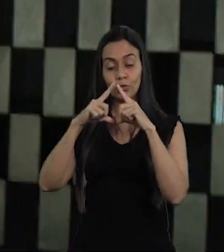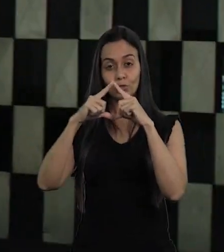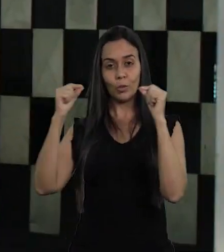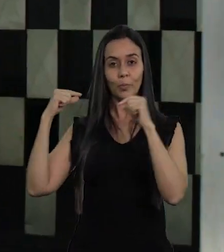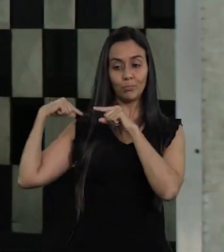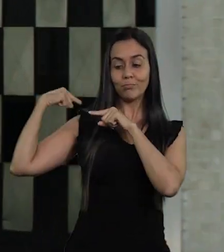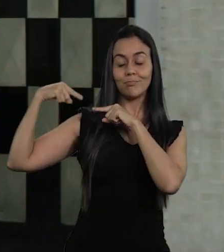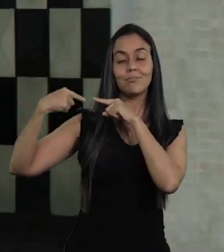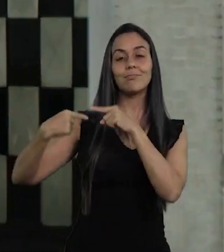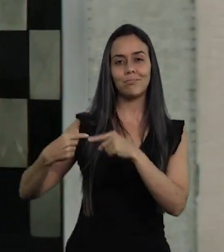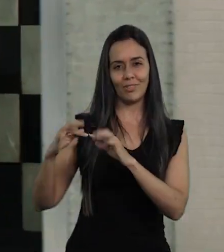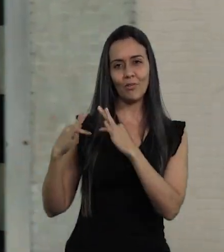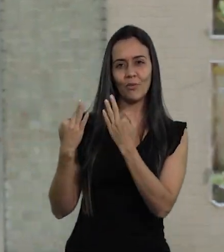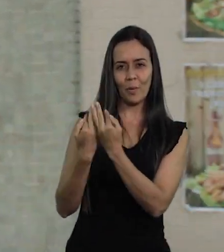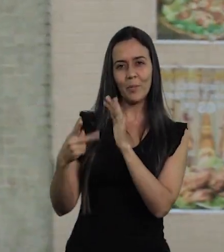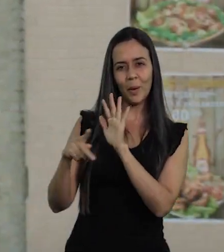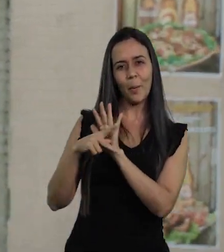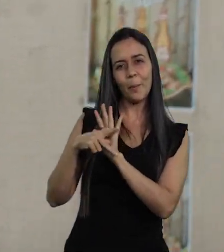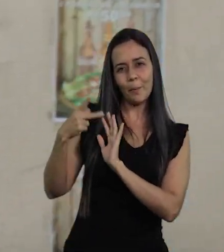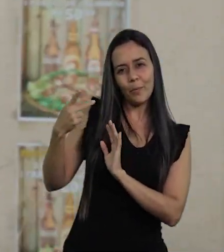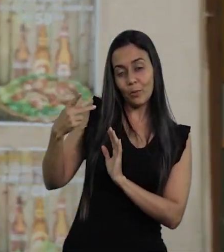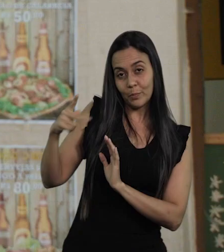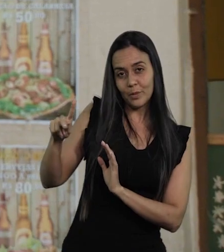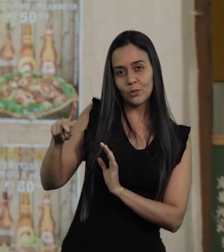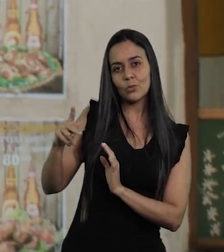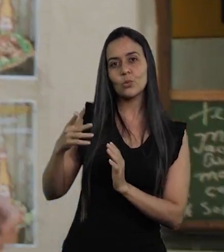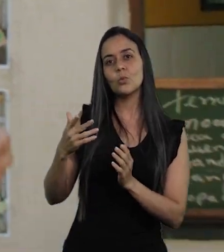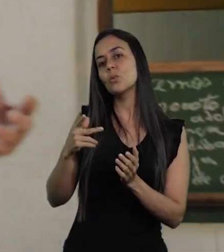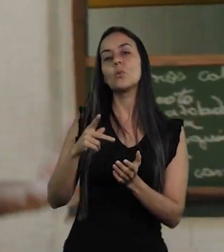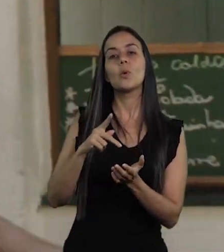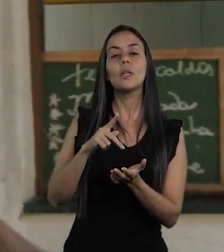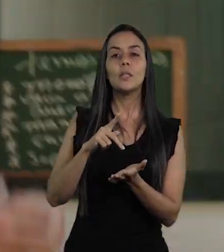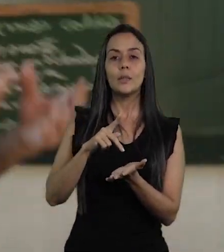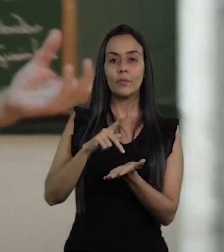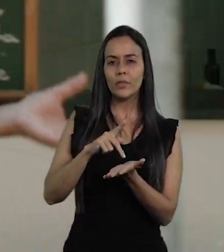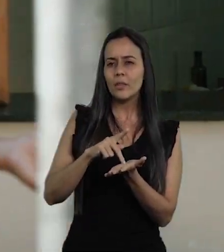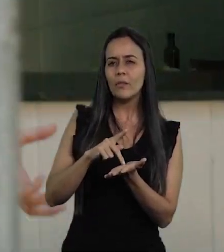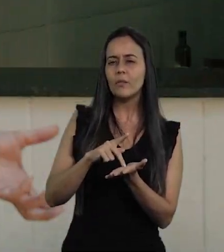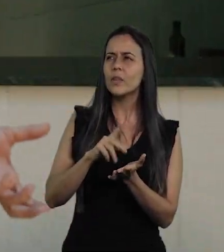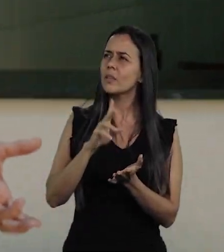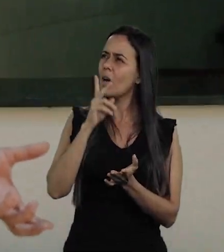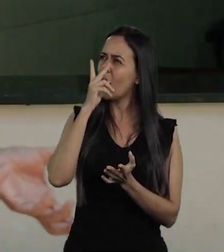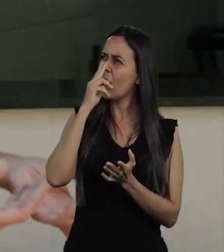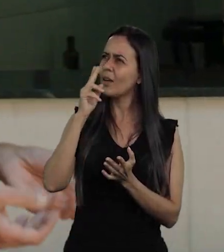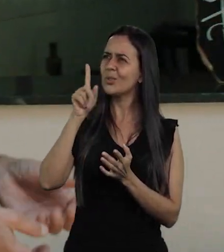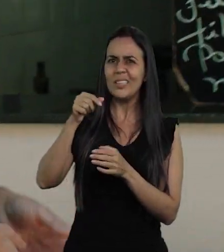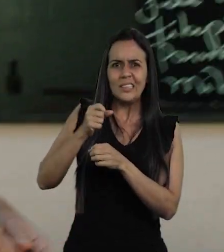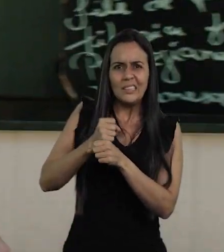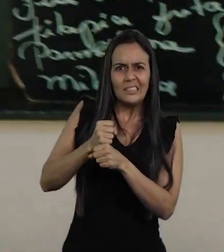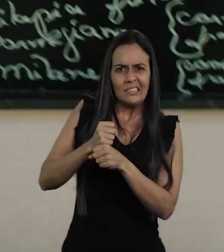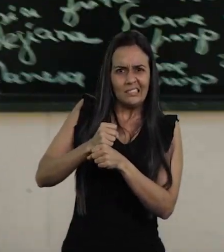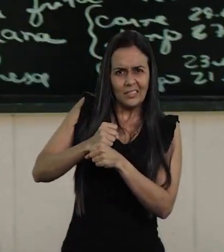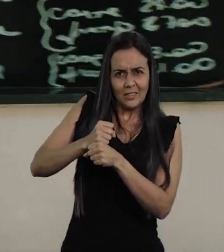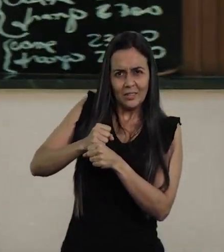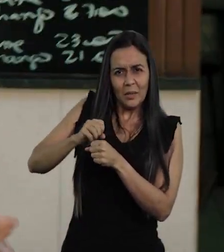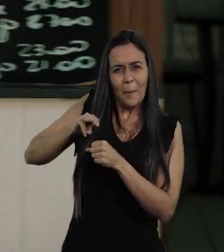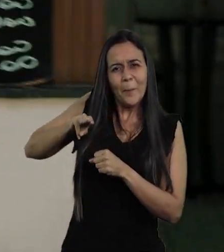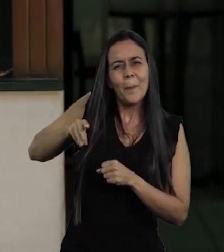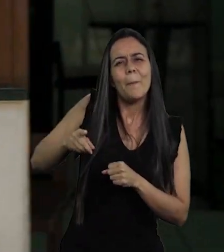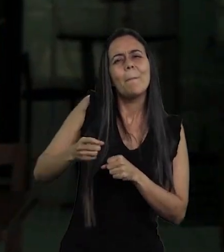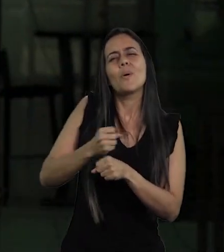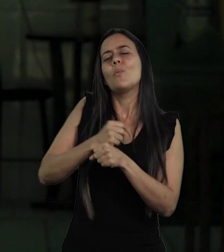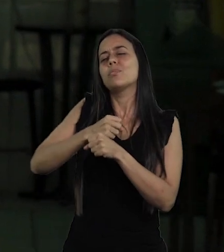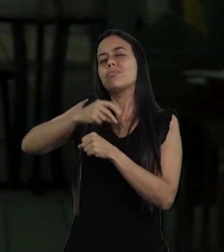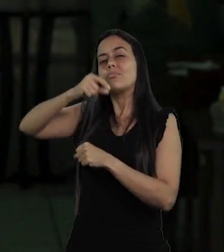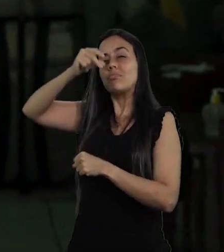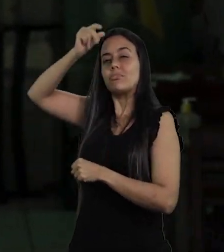né, que na verdade esses escritos parecem que são milenares, né? Sim. Né? E uma vez